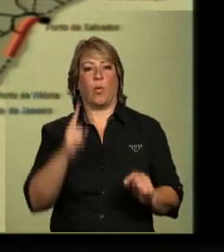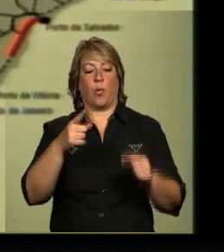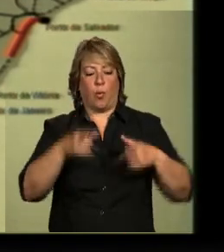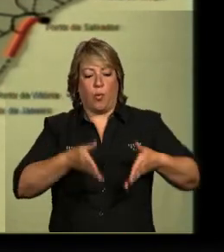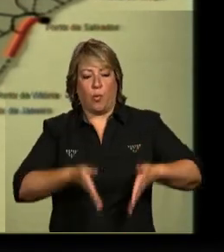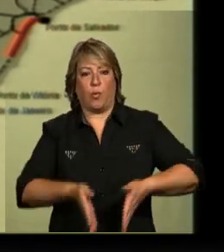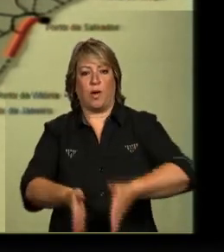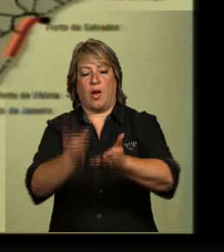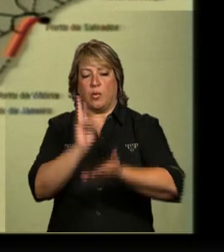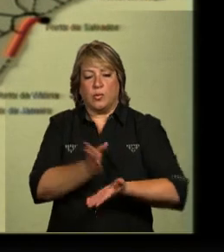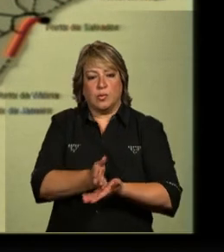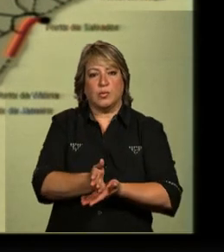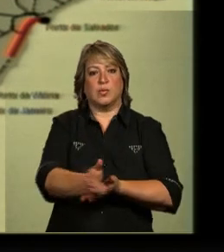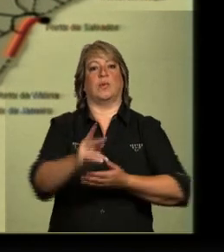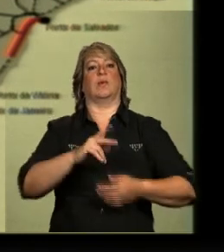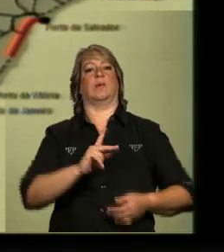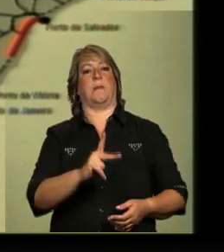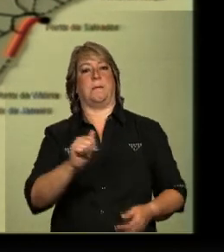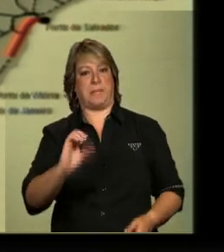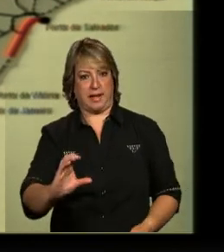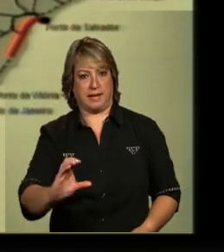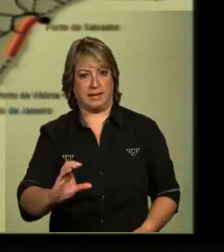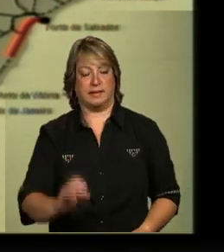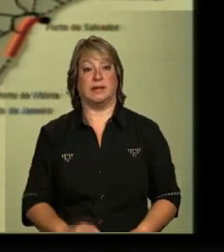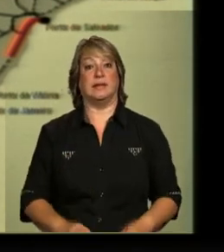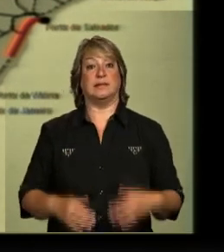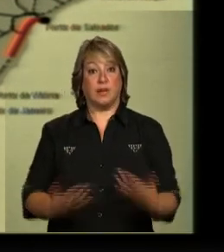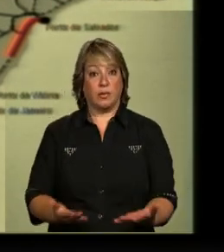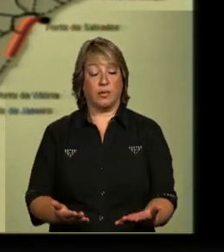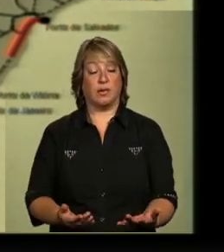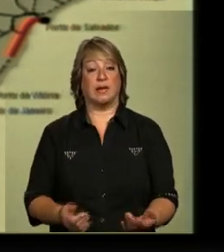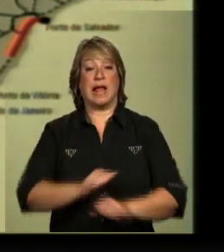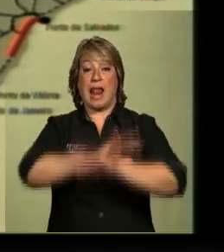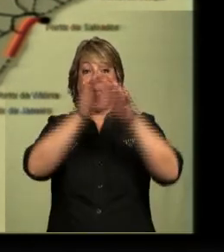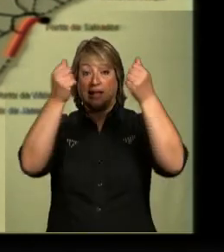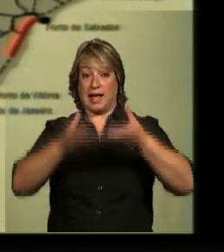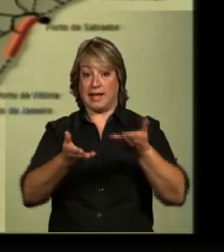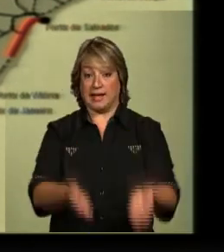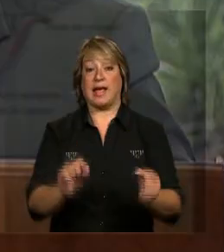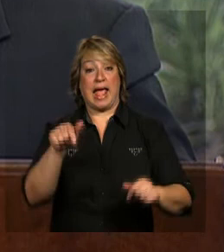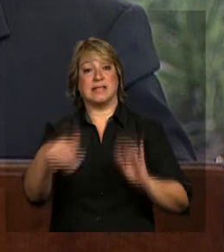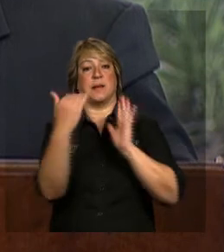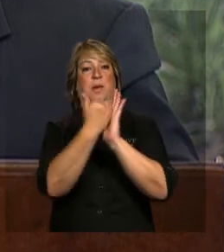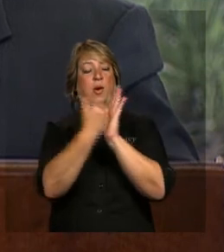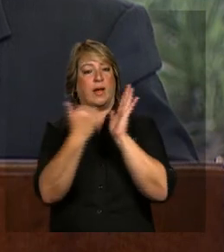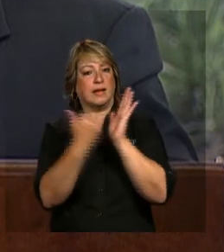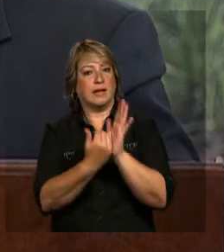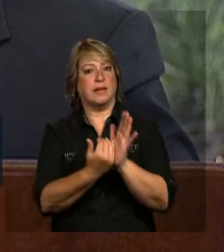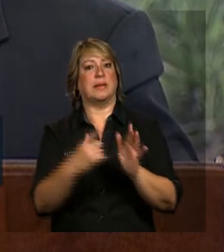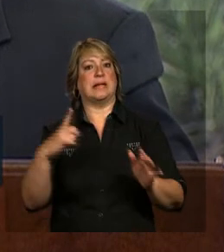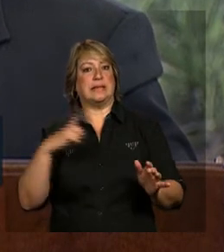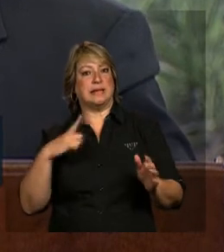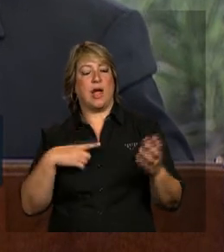trecho já constante do programa de aceleração do crescimento logo que fique claro aqui Este programa tem uma